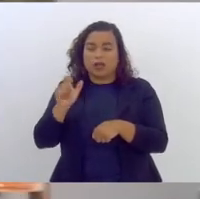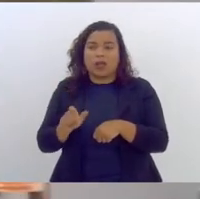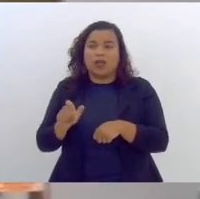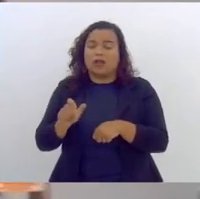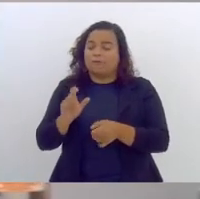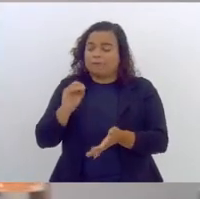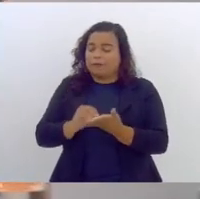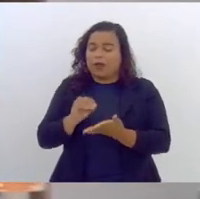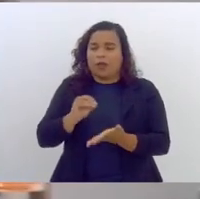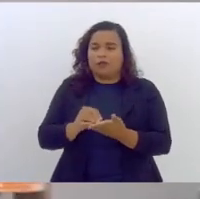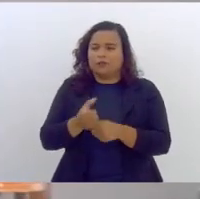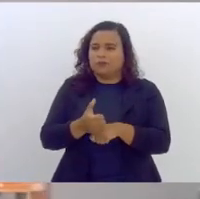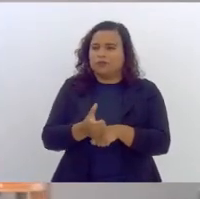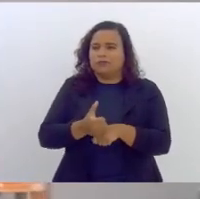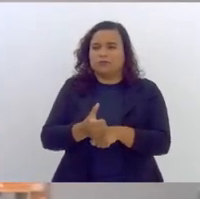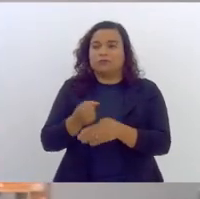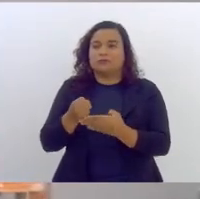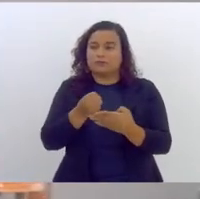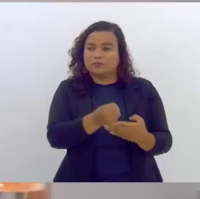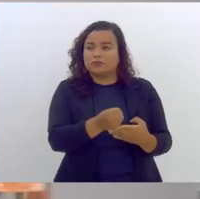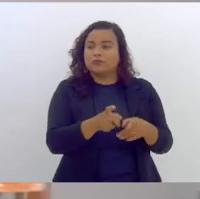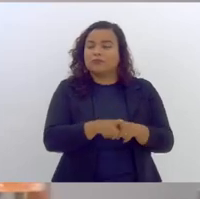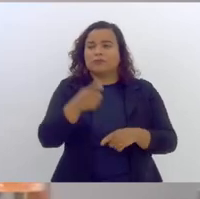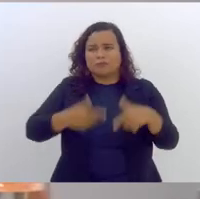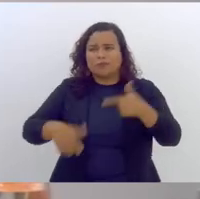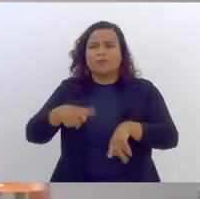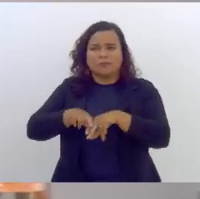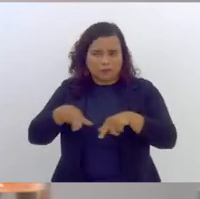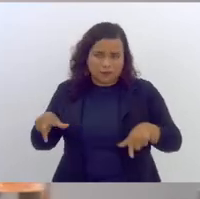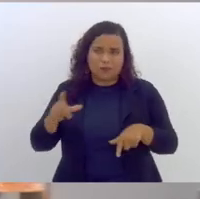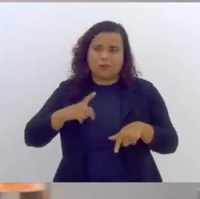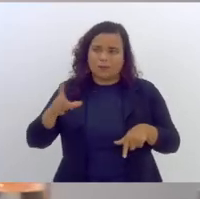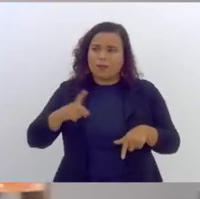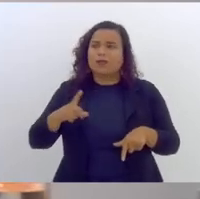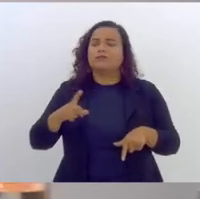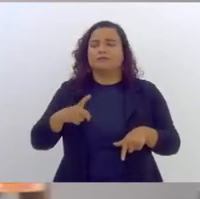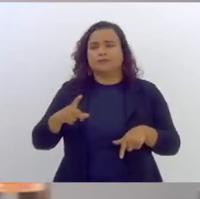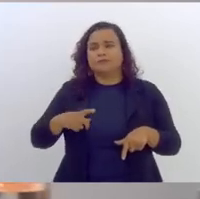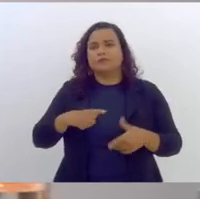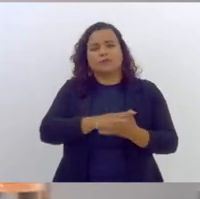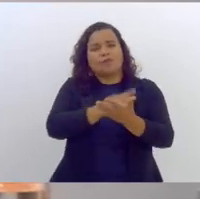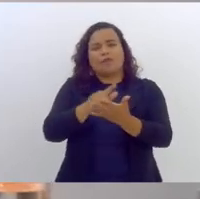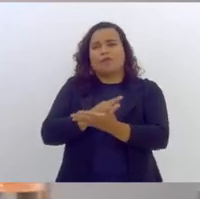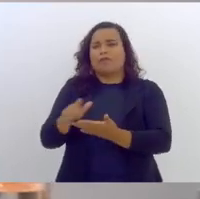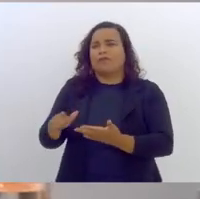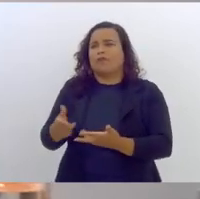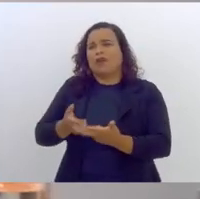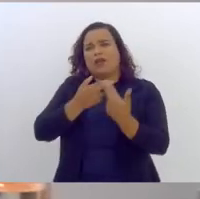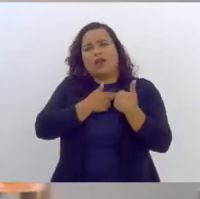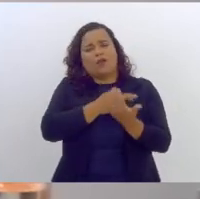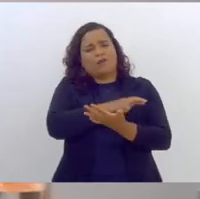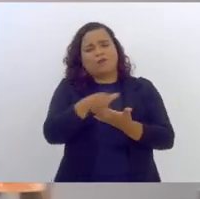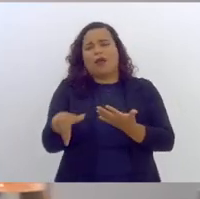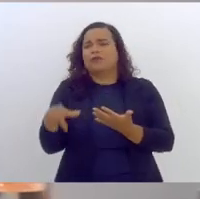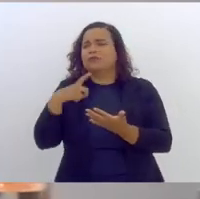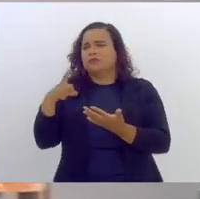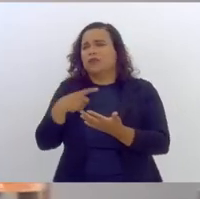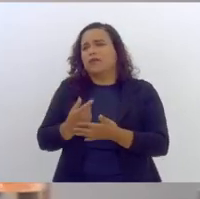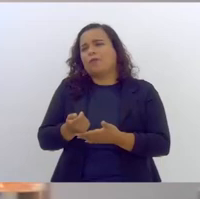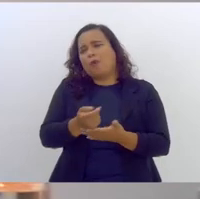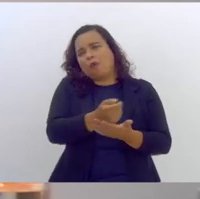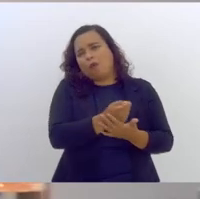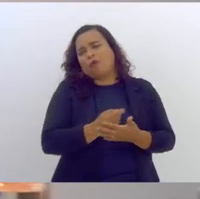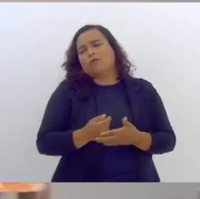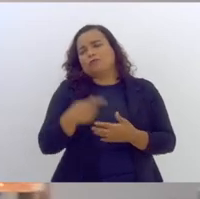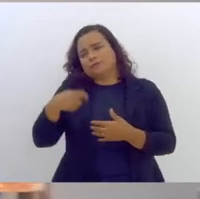civil e a partir daí todos os demais com vacâncias enormes não existe um cargo né que esteja com todas as